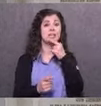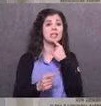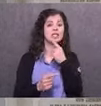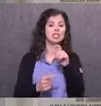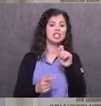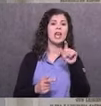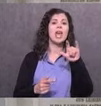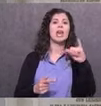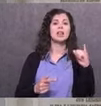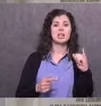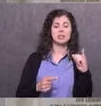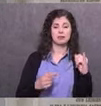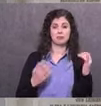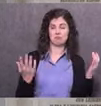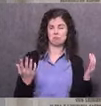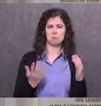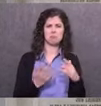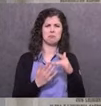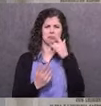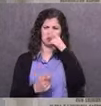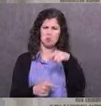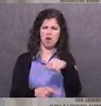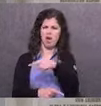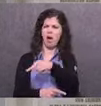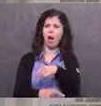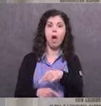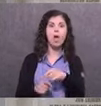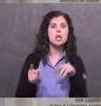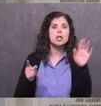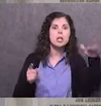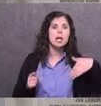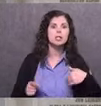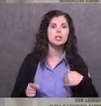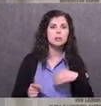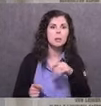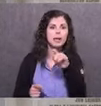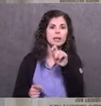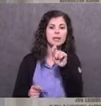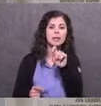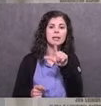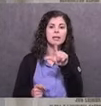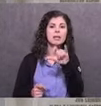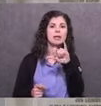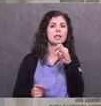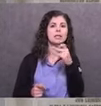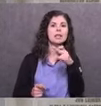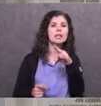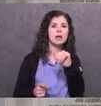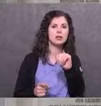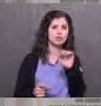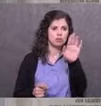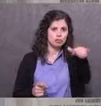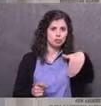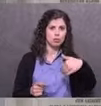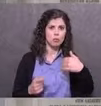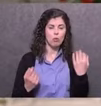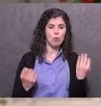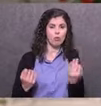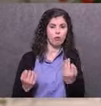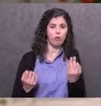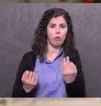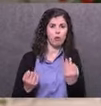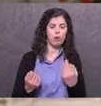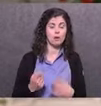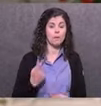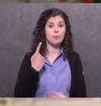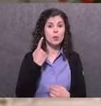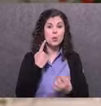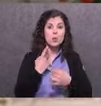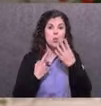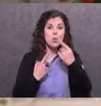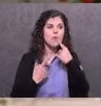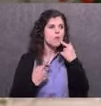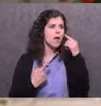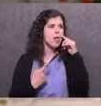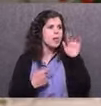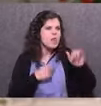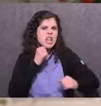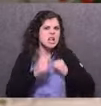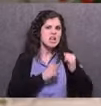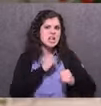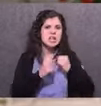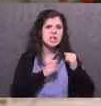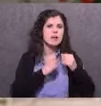isto, disseram: Estar a chamar por Elias. Um deles correu a tomar uma